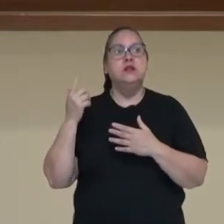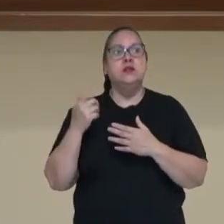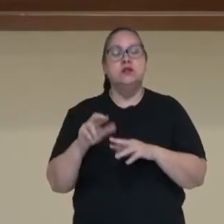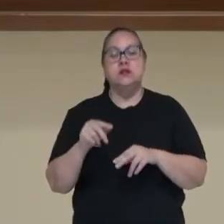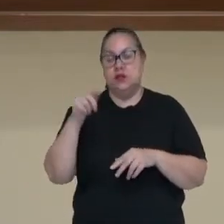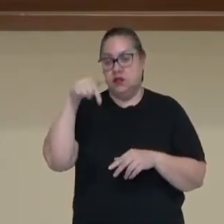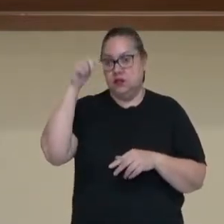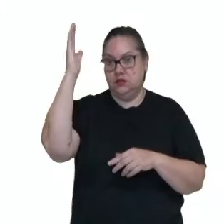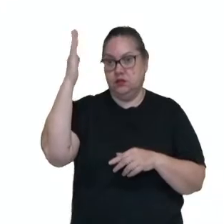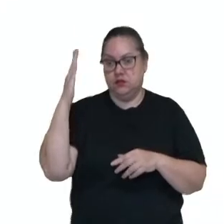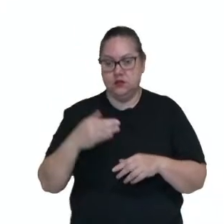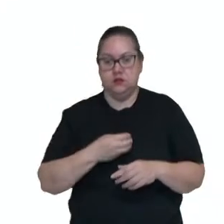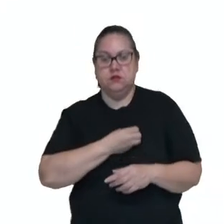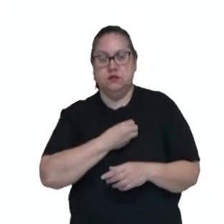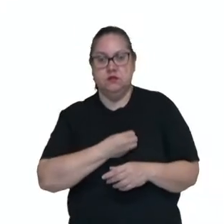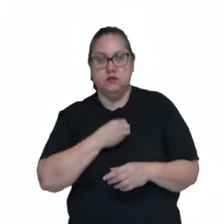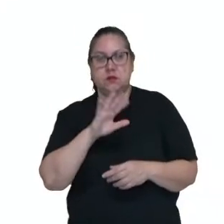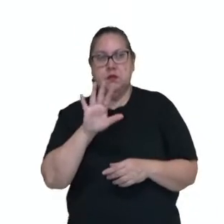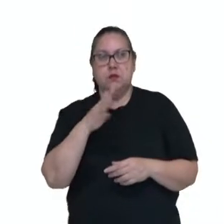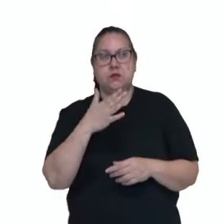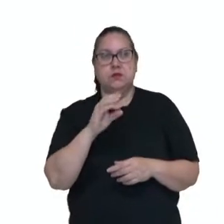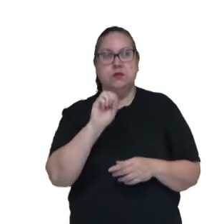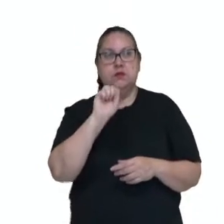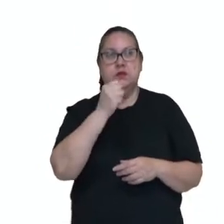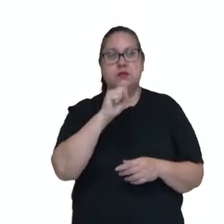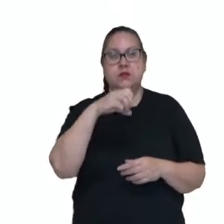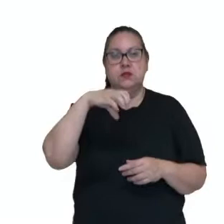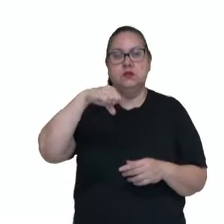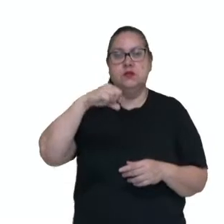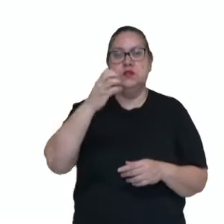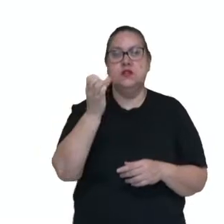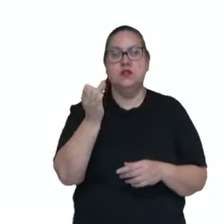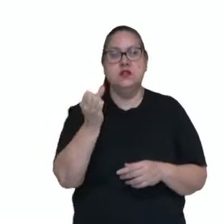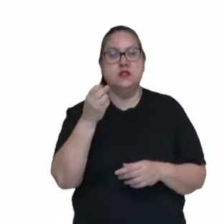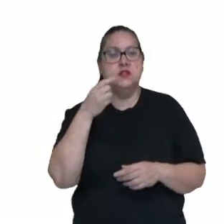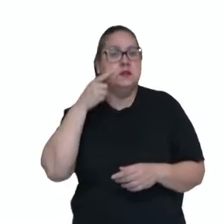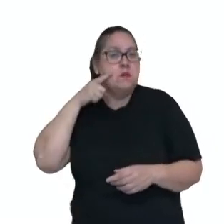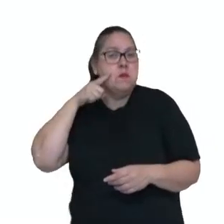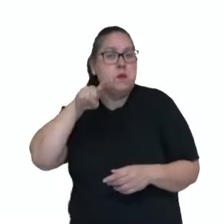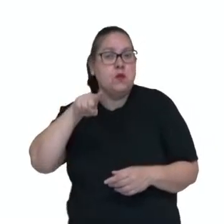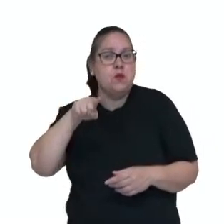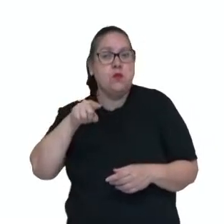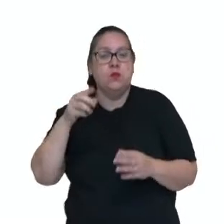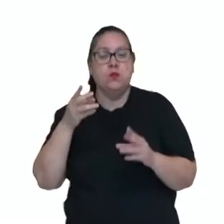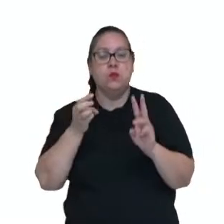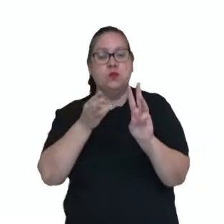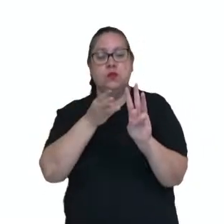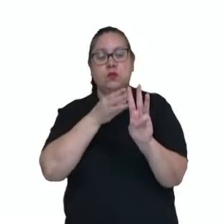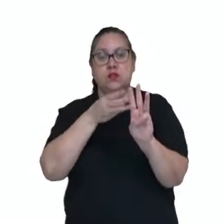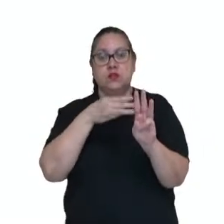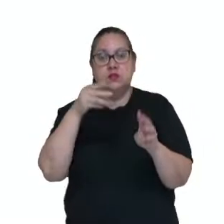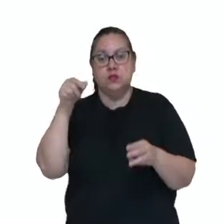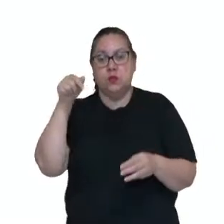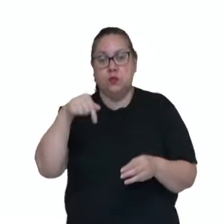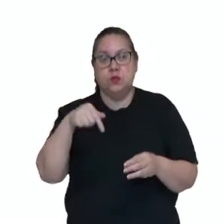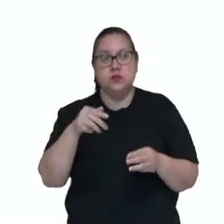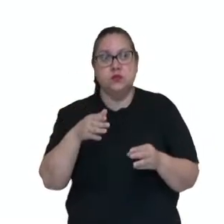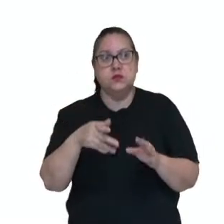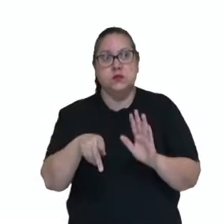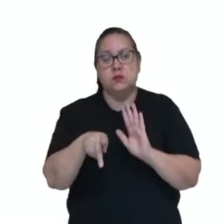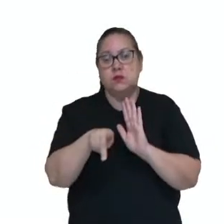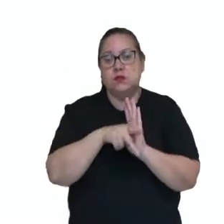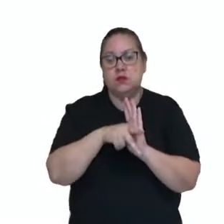No Brasil vivem aproximadamente 896 mil indígenas atualmente, gente, pertencentes a